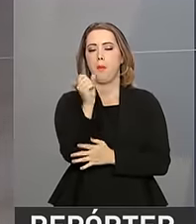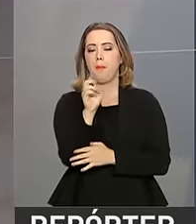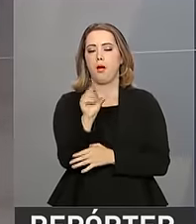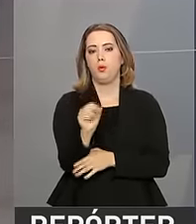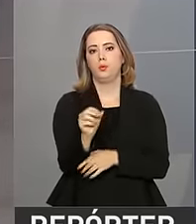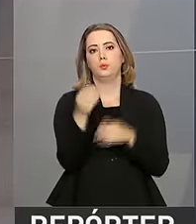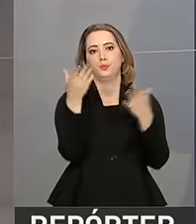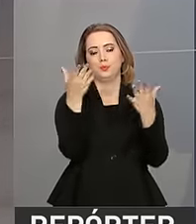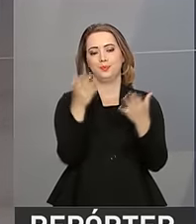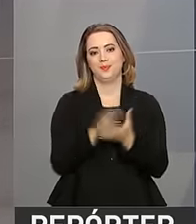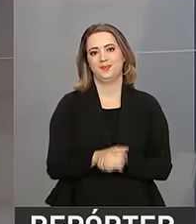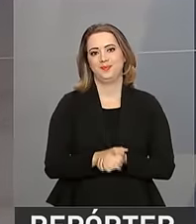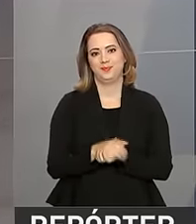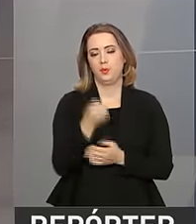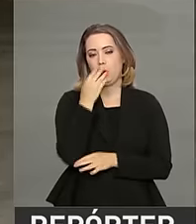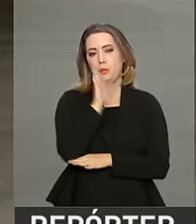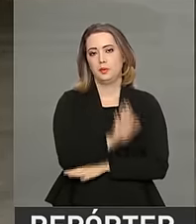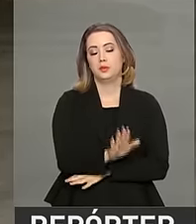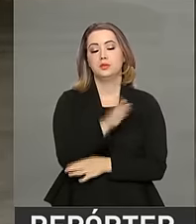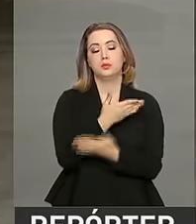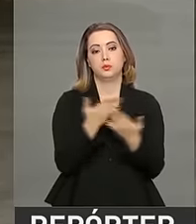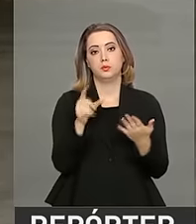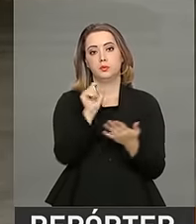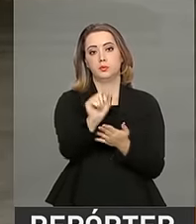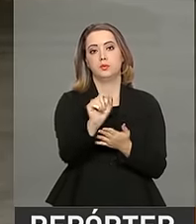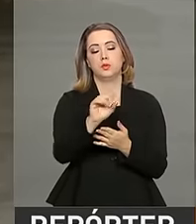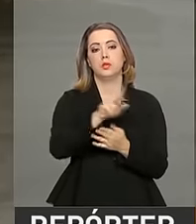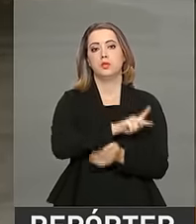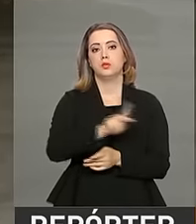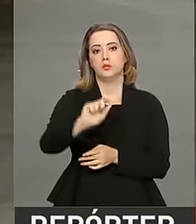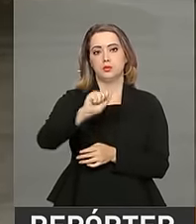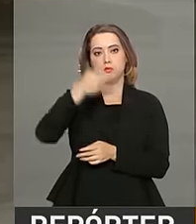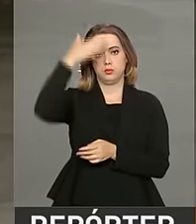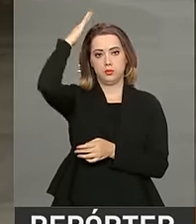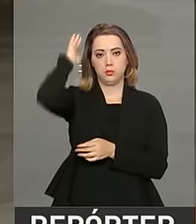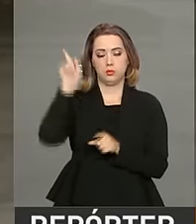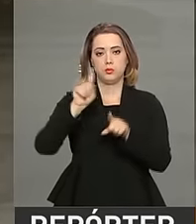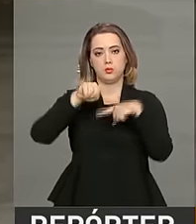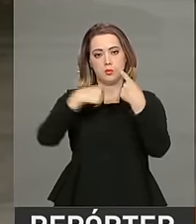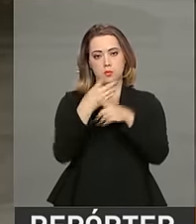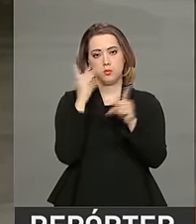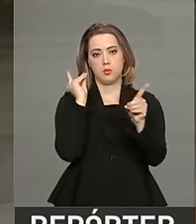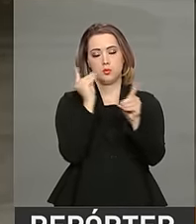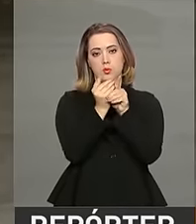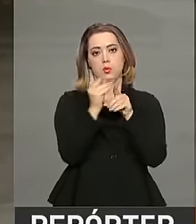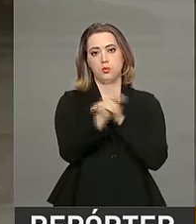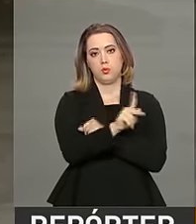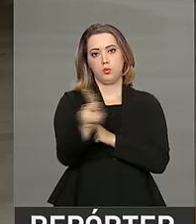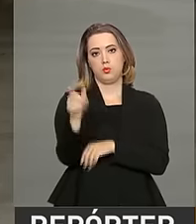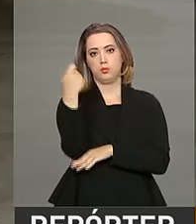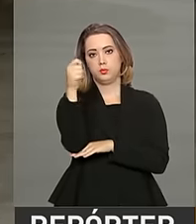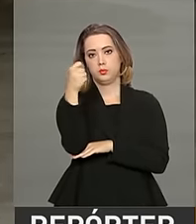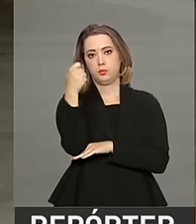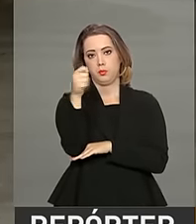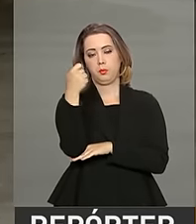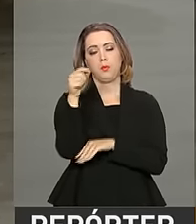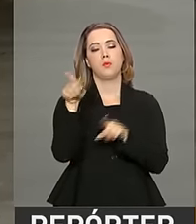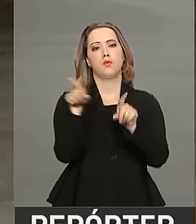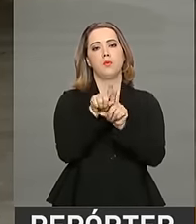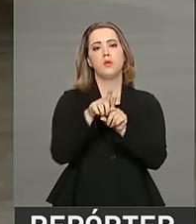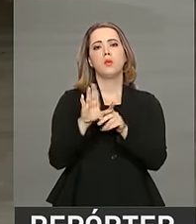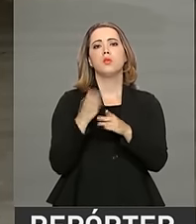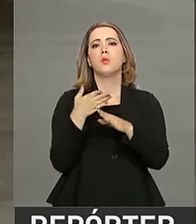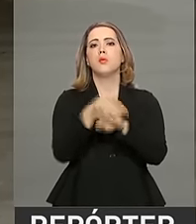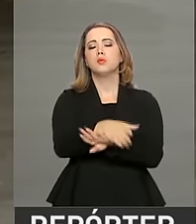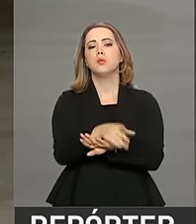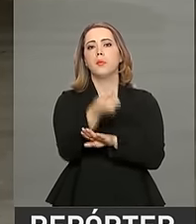Paulo Boa tarde Zé Lu presidente Michel Temer depois de se encontrar com o presidente argentino Maurício macre participou de